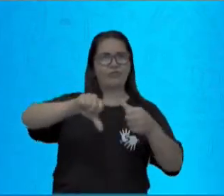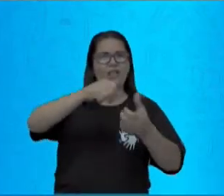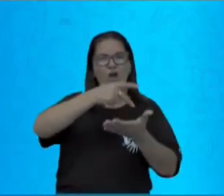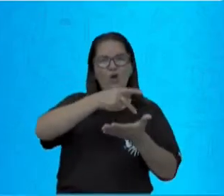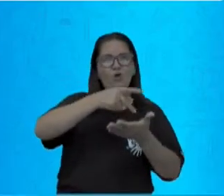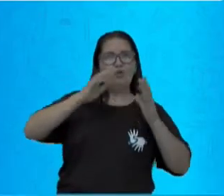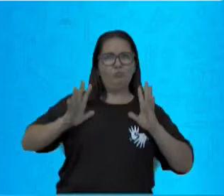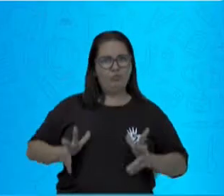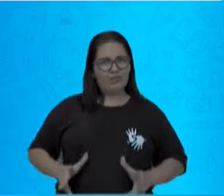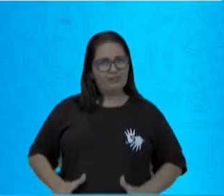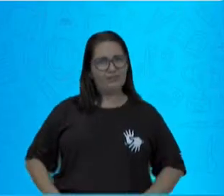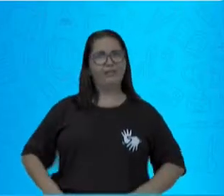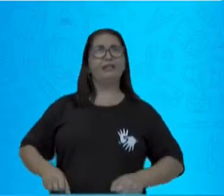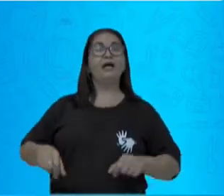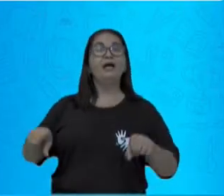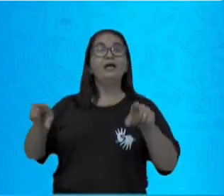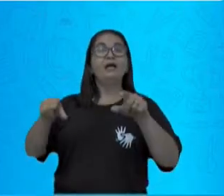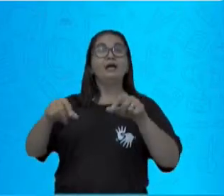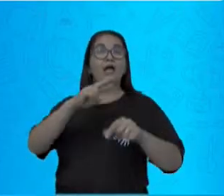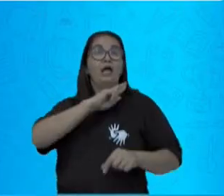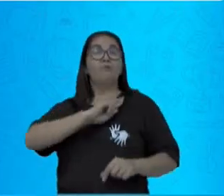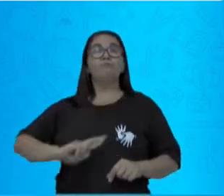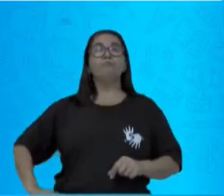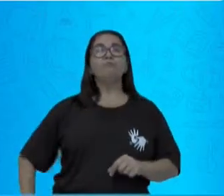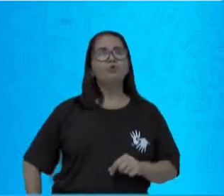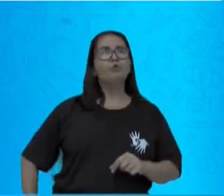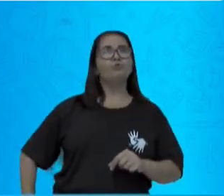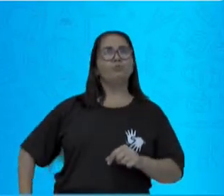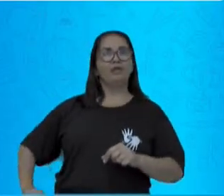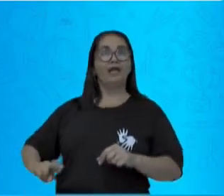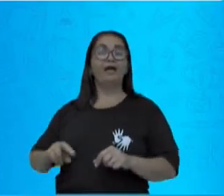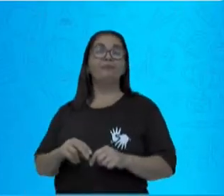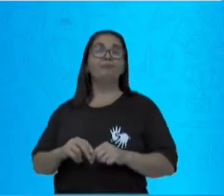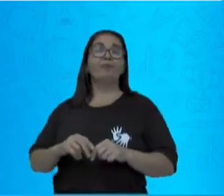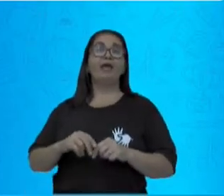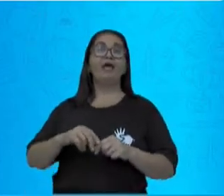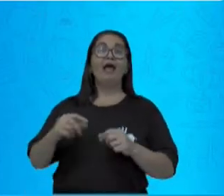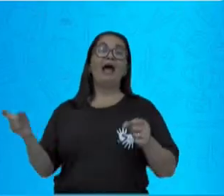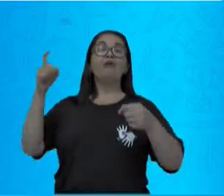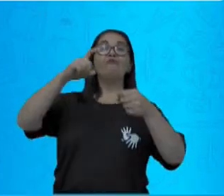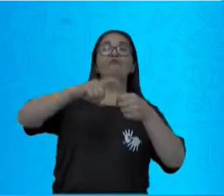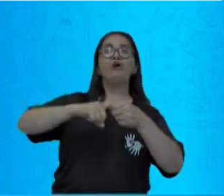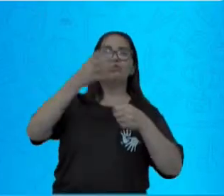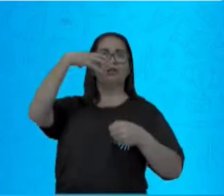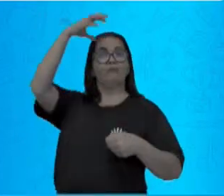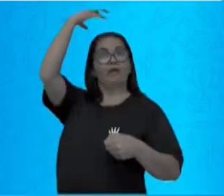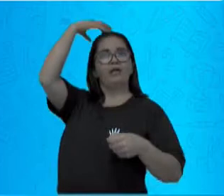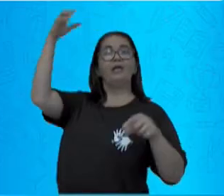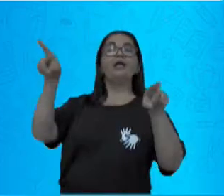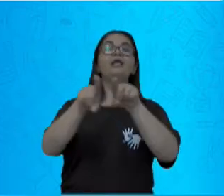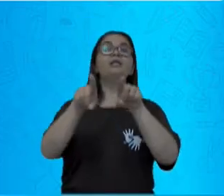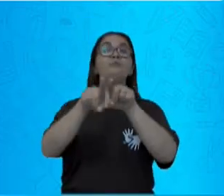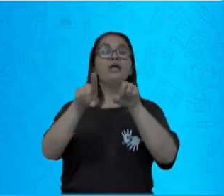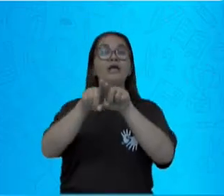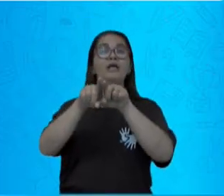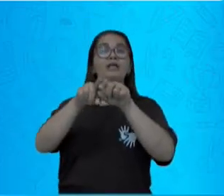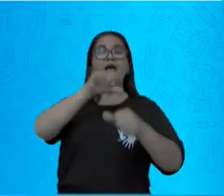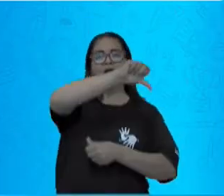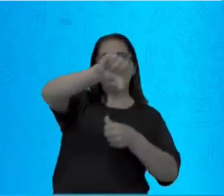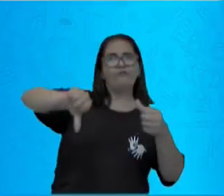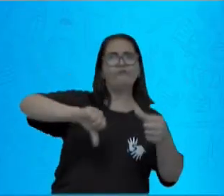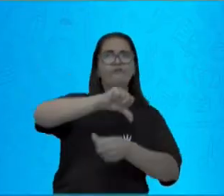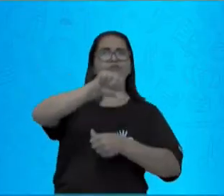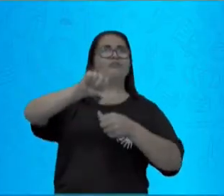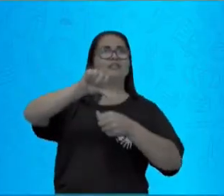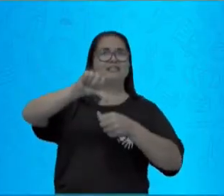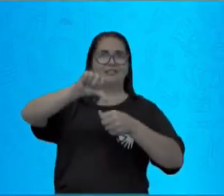Civil, República de Cromwell, restauração da monarquia e Revolução Gloriosa. Agora vamos